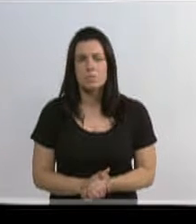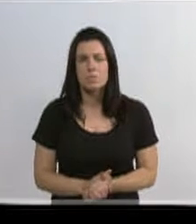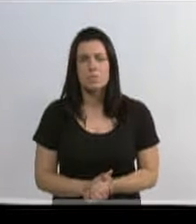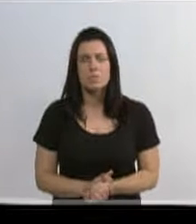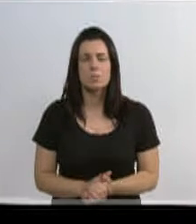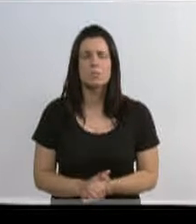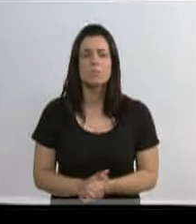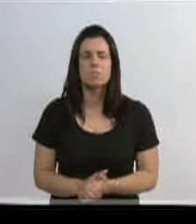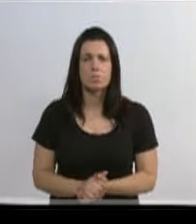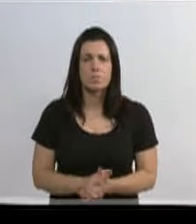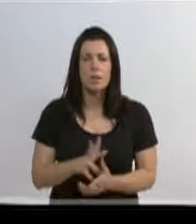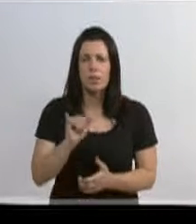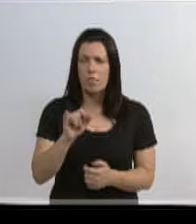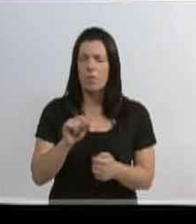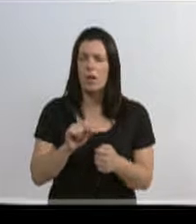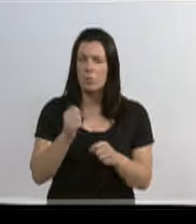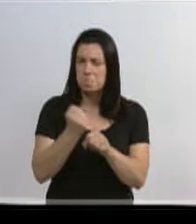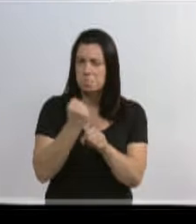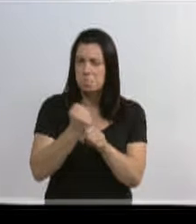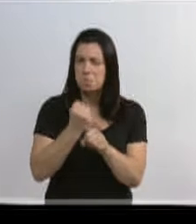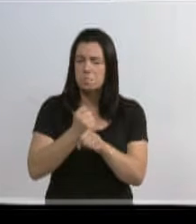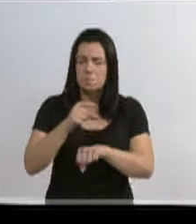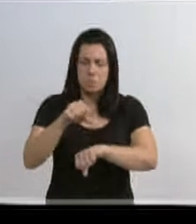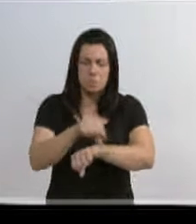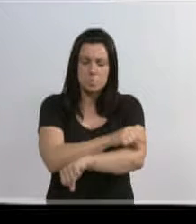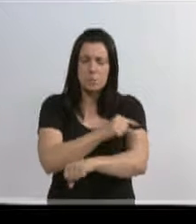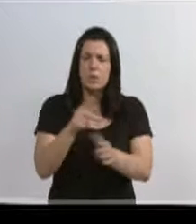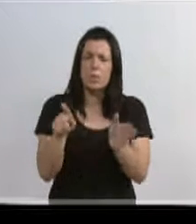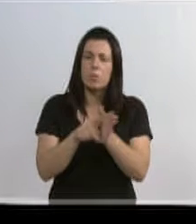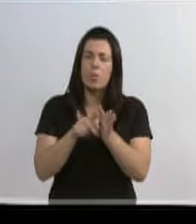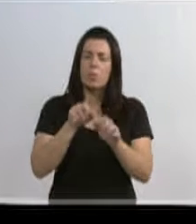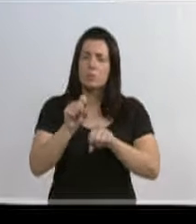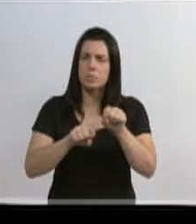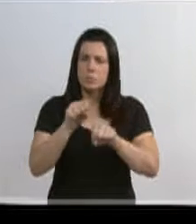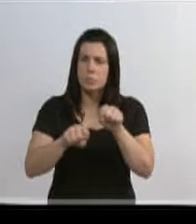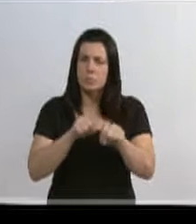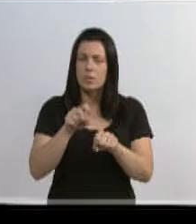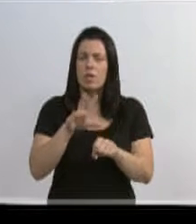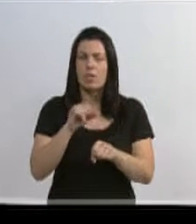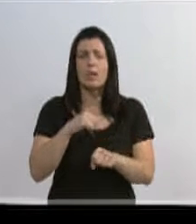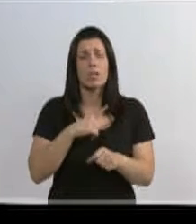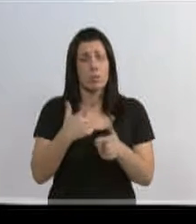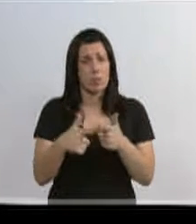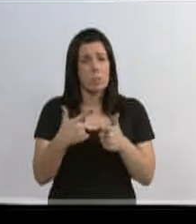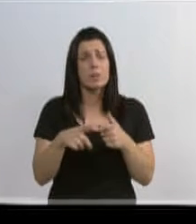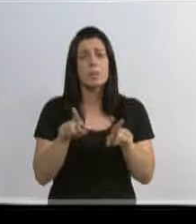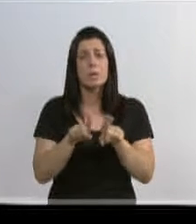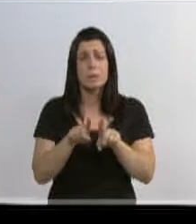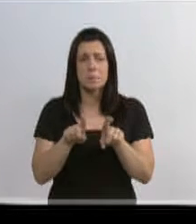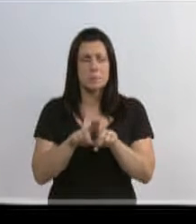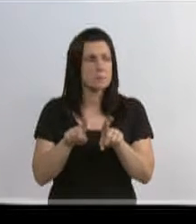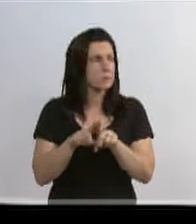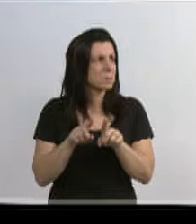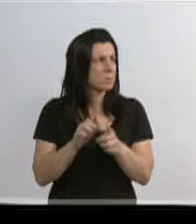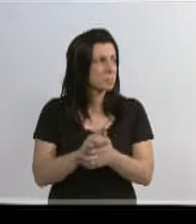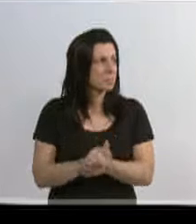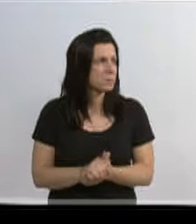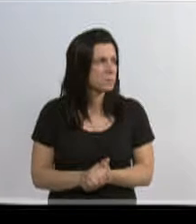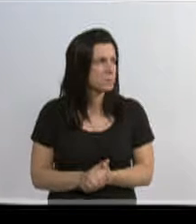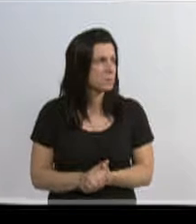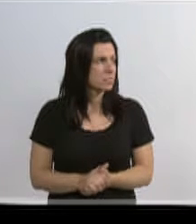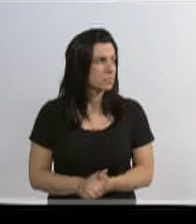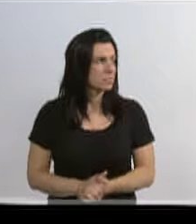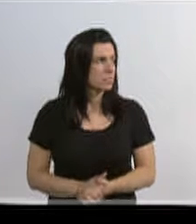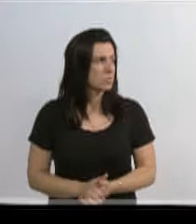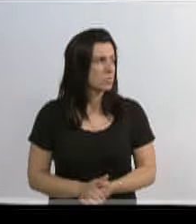fazer daqui a alguns dias, quando der um tempo seco, com certeza, está no projeto que deve ser feito, vai ter esse problema. Você vai botar uma ciclofaixa ali,